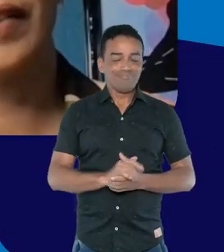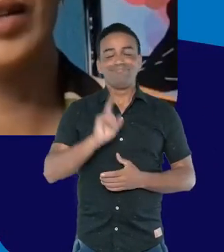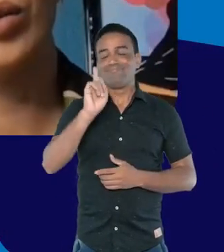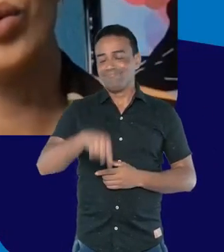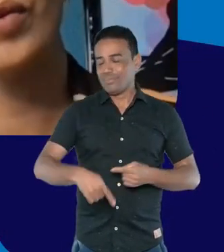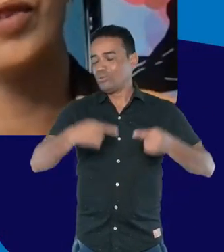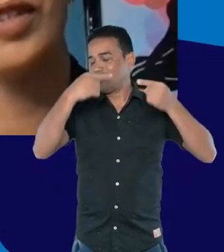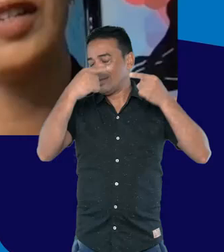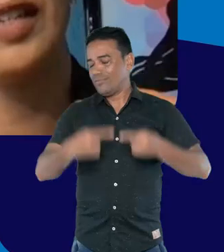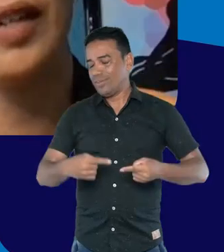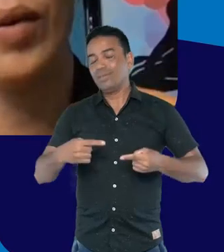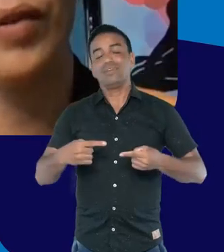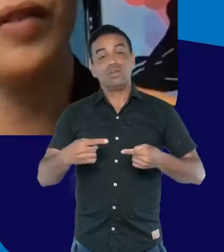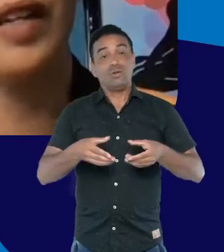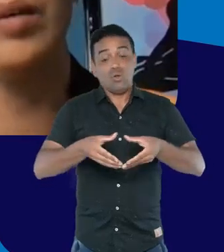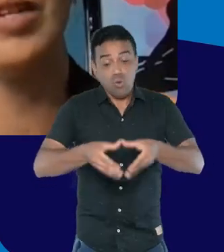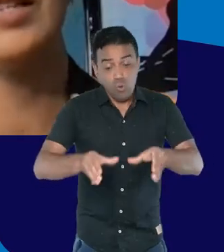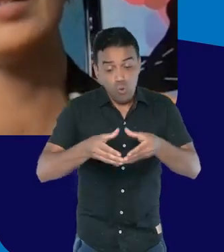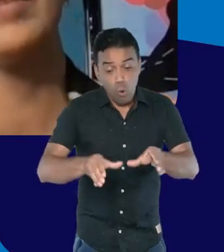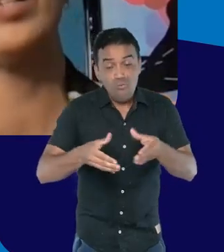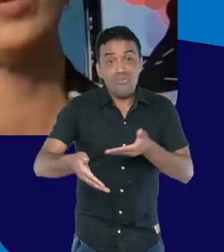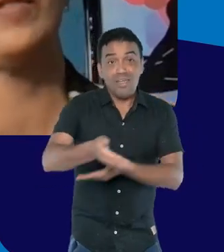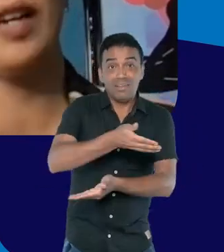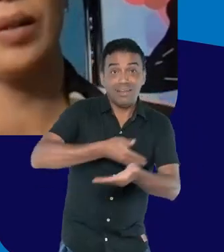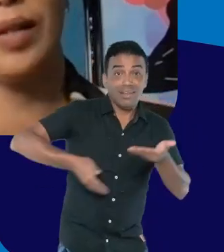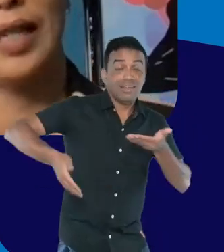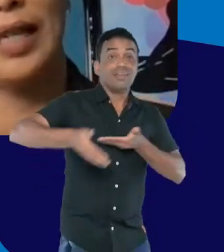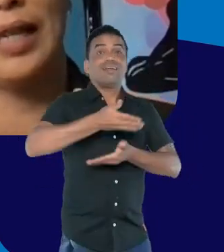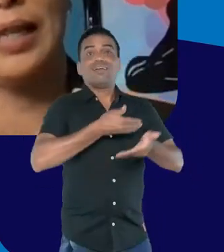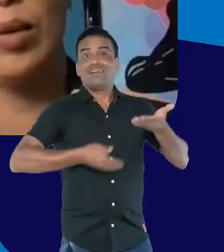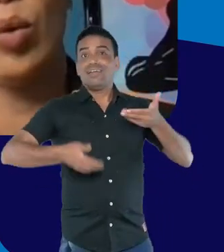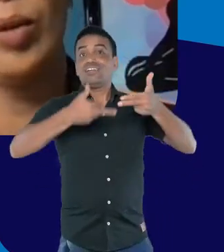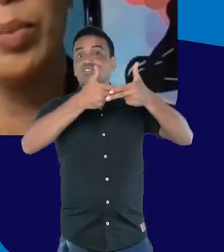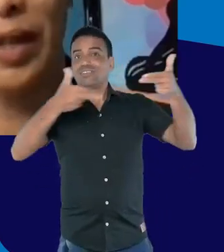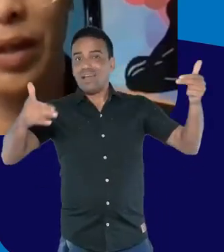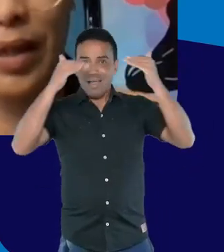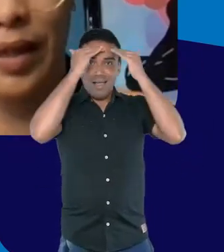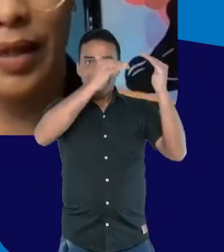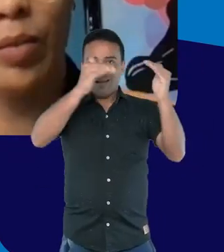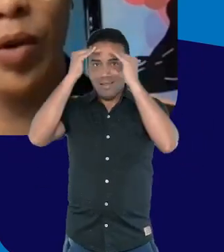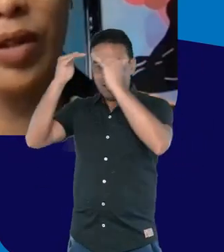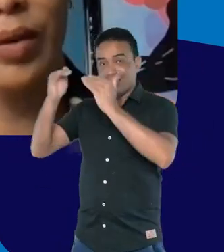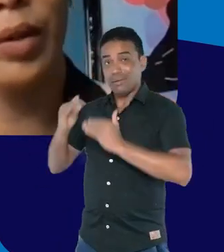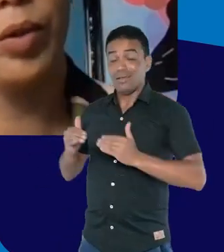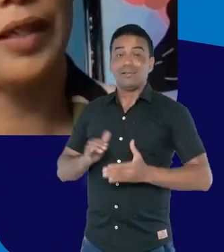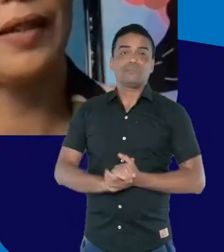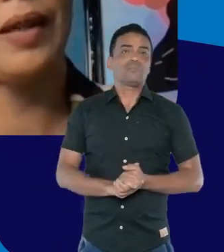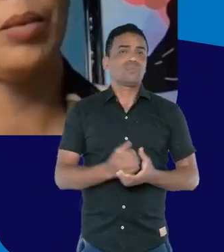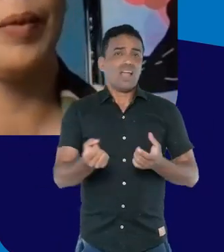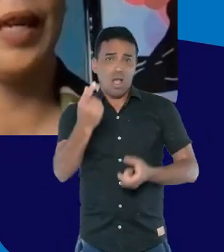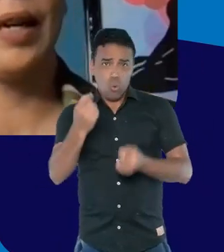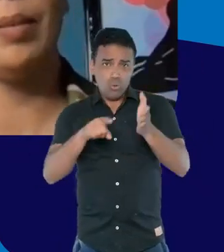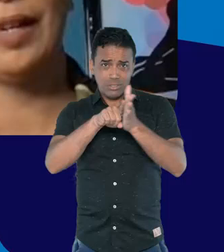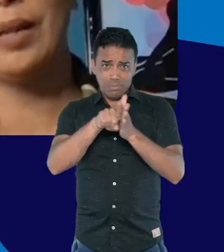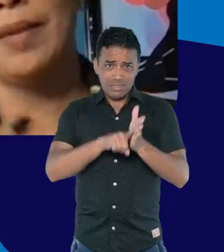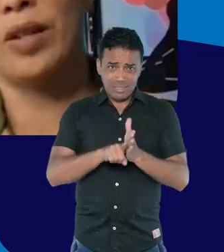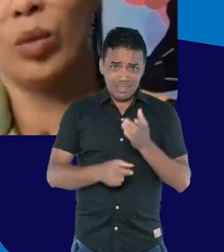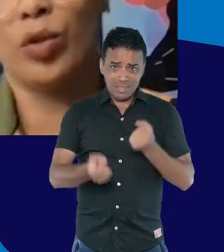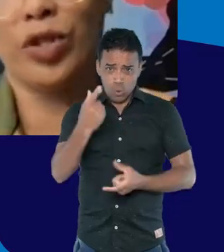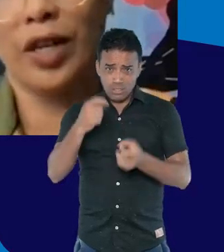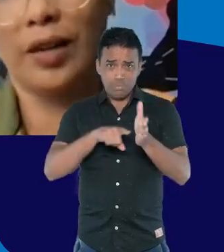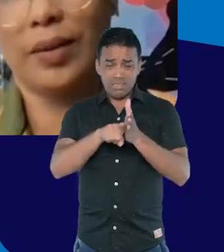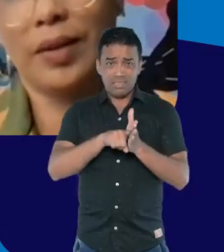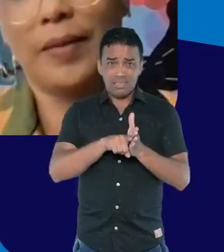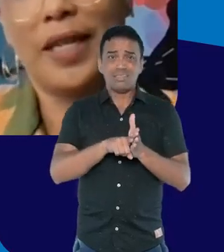É desafiador você conviver em ambientes mais diversos. Então, algumas pesquisas mostram que, por exemplo, ambientes